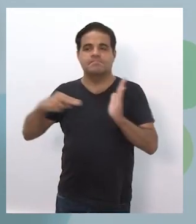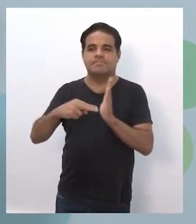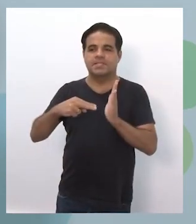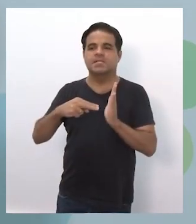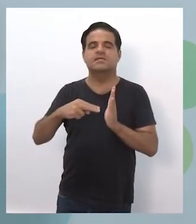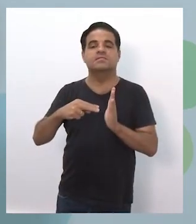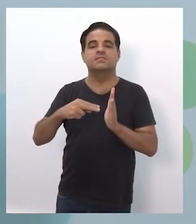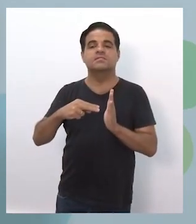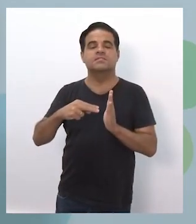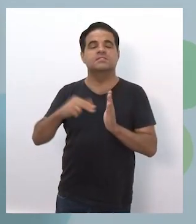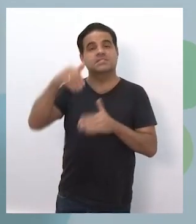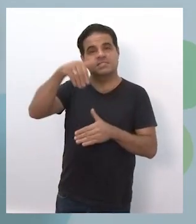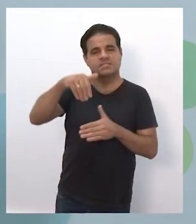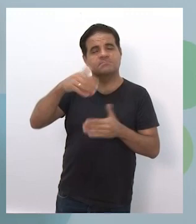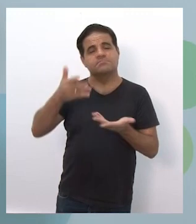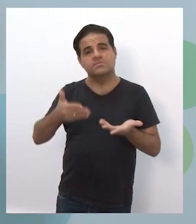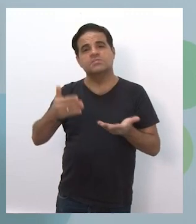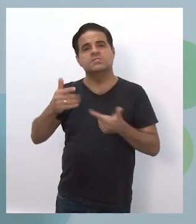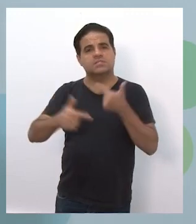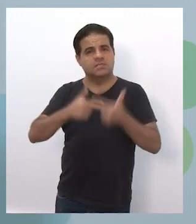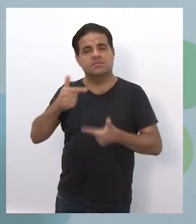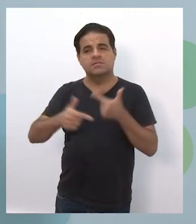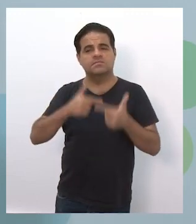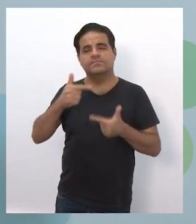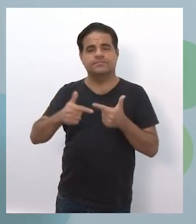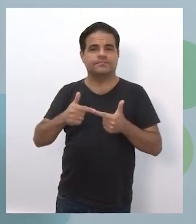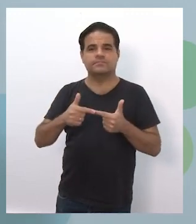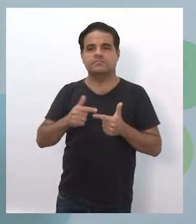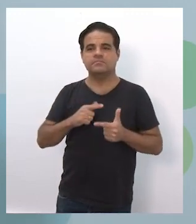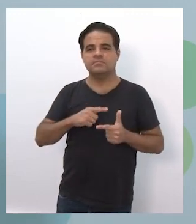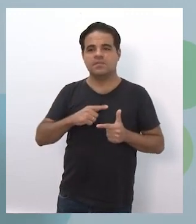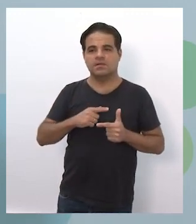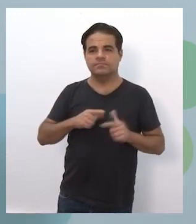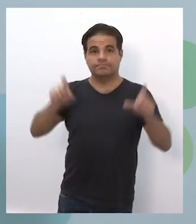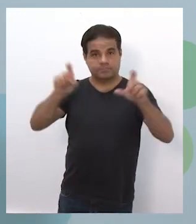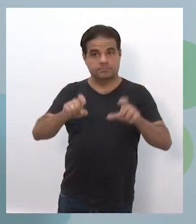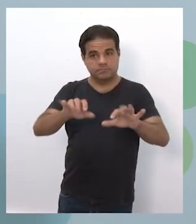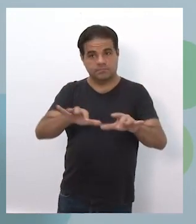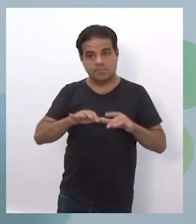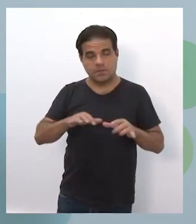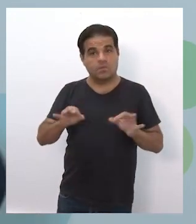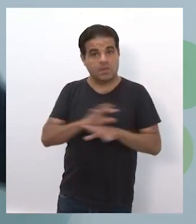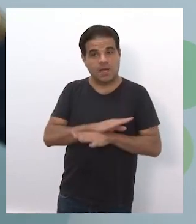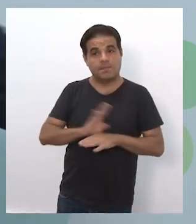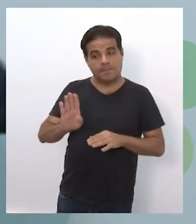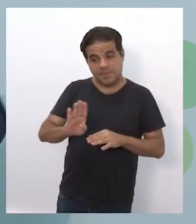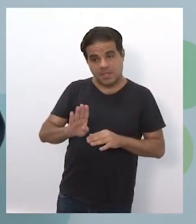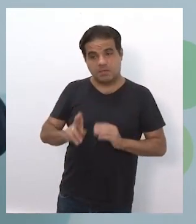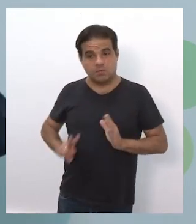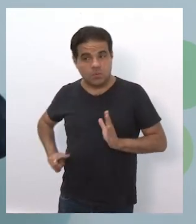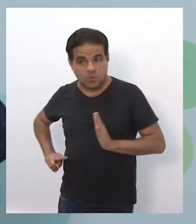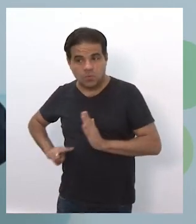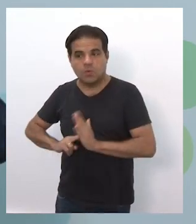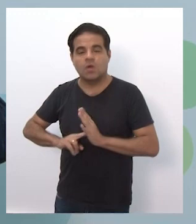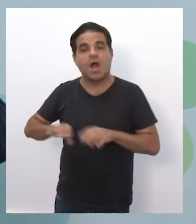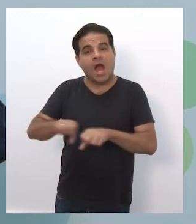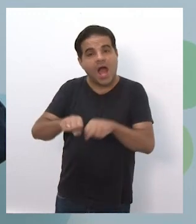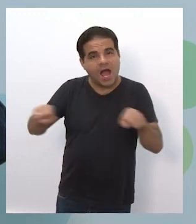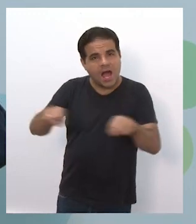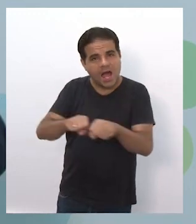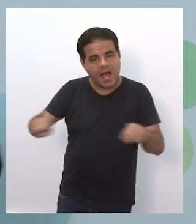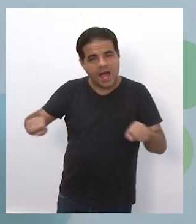ela em tese, né, ela funciona como... Ela deixa o computador ligado e quando acaba a bateria vocês colocam um cabo, né,